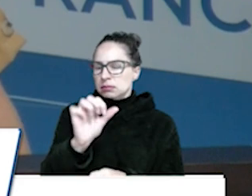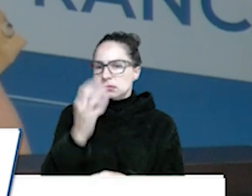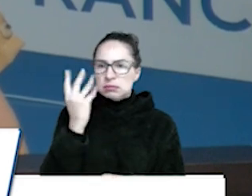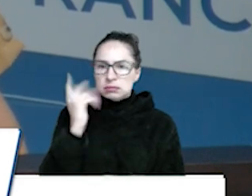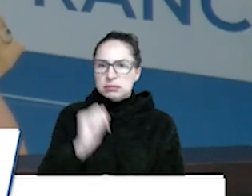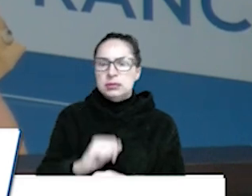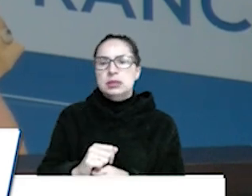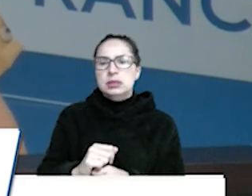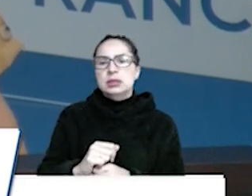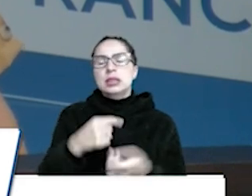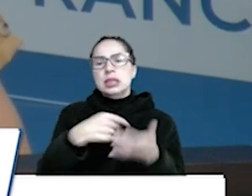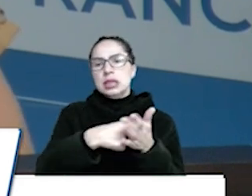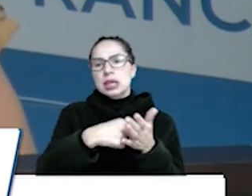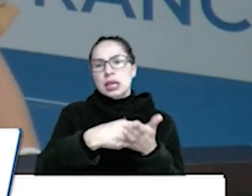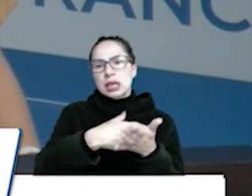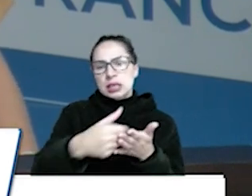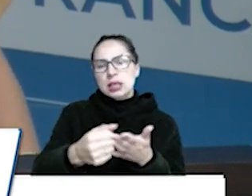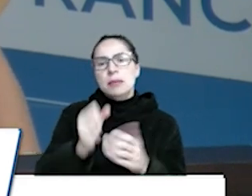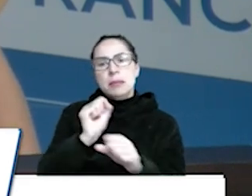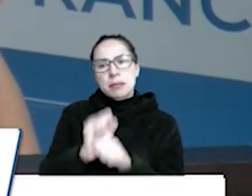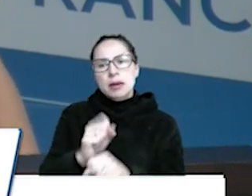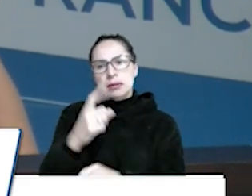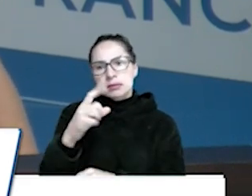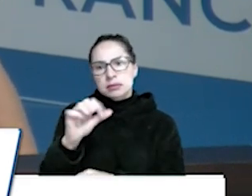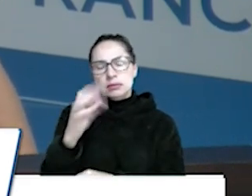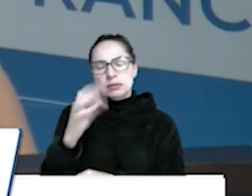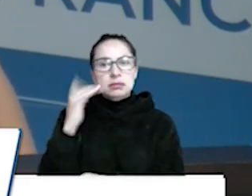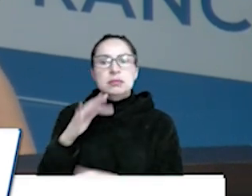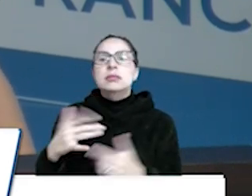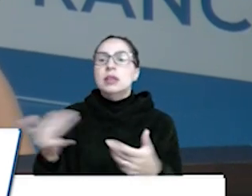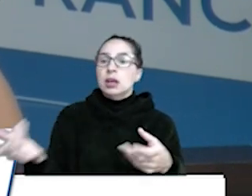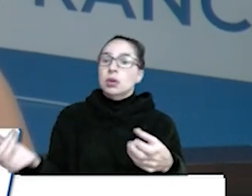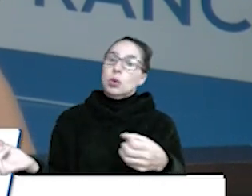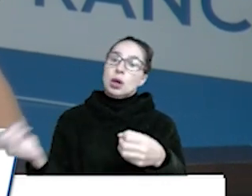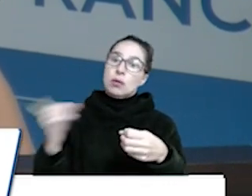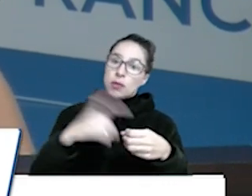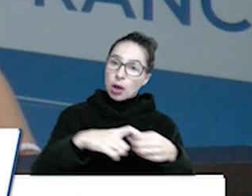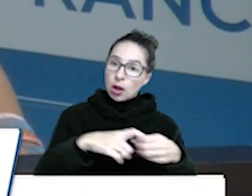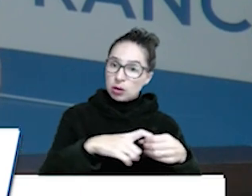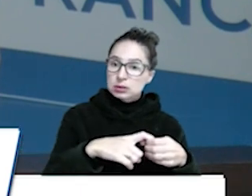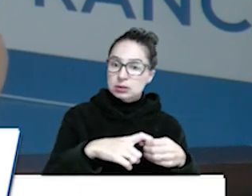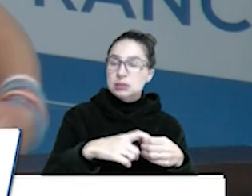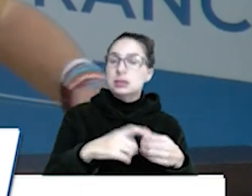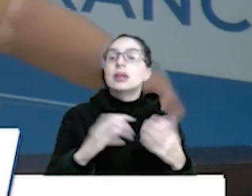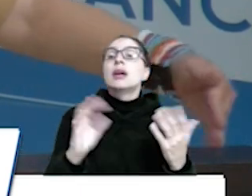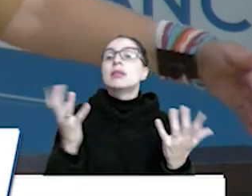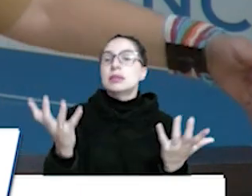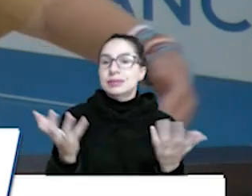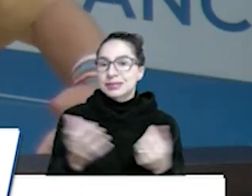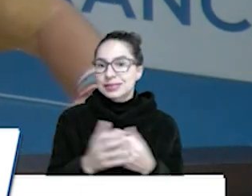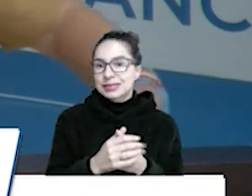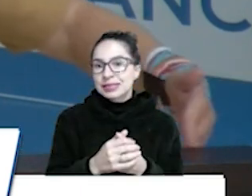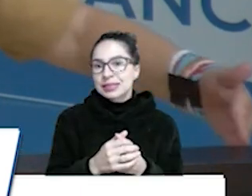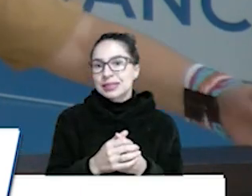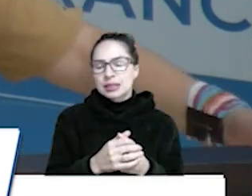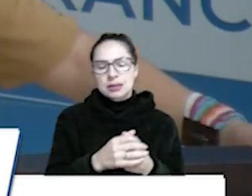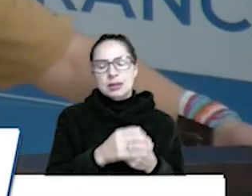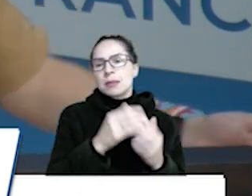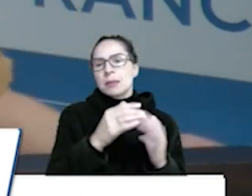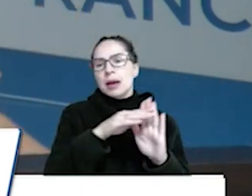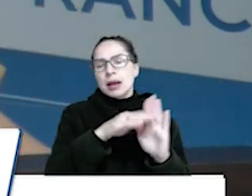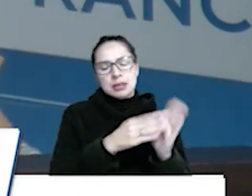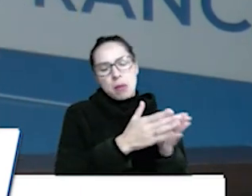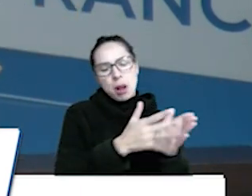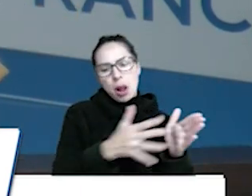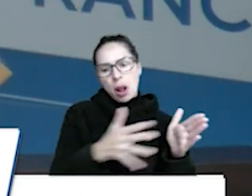exame ficou parado por 19 dias. E quando ela volta, o que ela encontra? Uma lista de todos esses 19